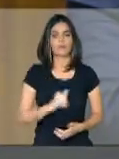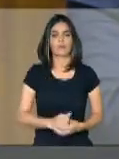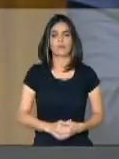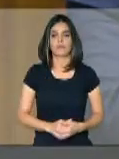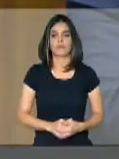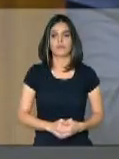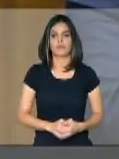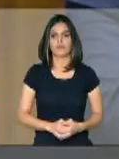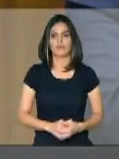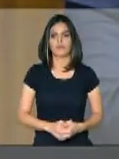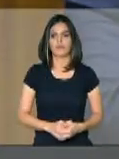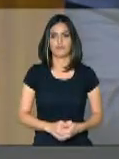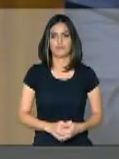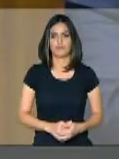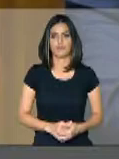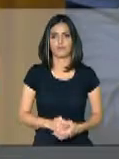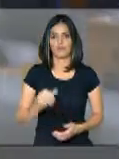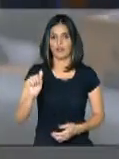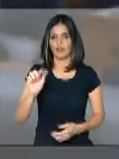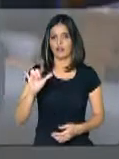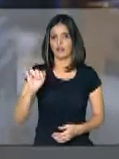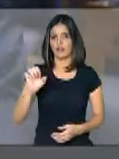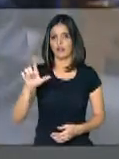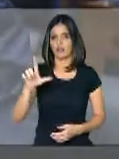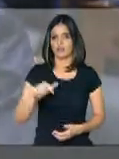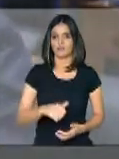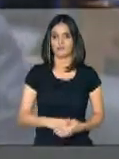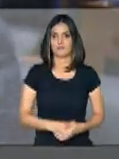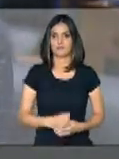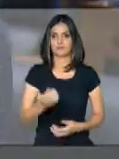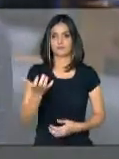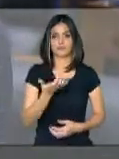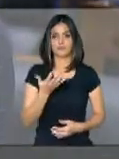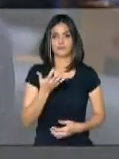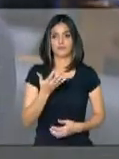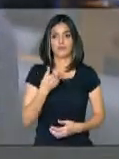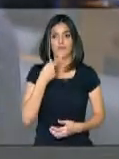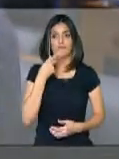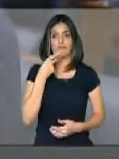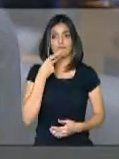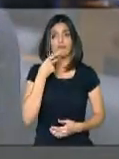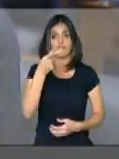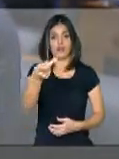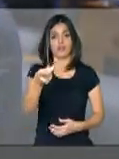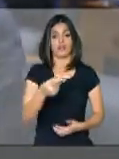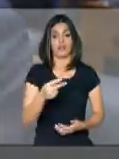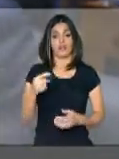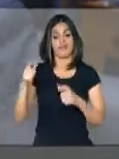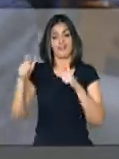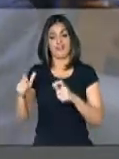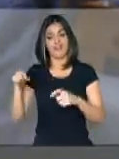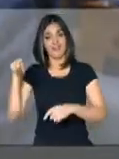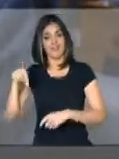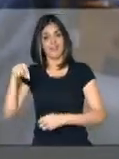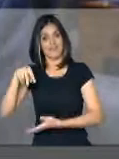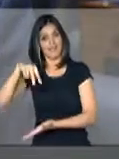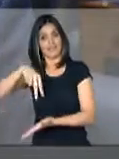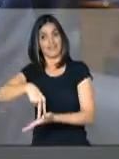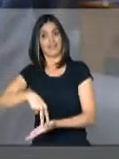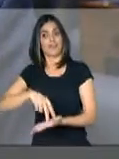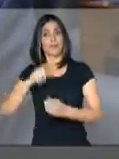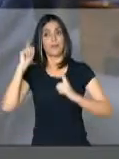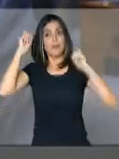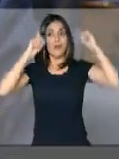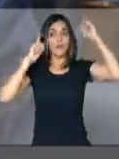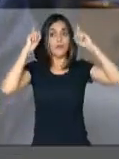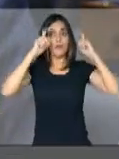após o deputado Leu. Deputado Alião, um minuto. Presidente, eu faço questão de falar desse lado da tribuna porque eu estou muito preocupado